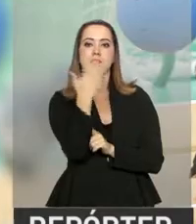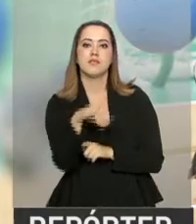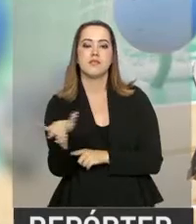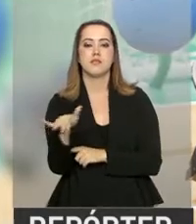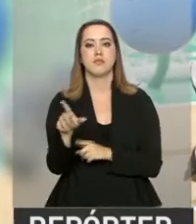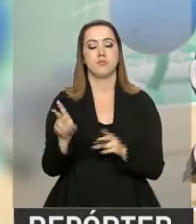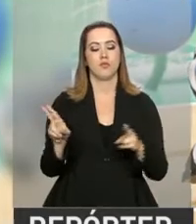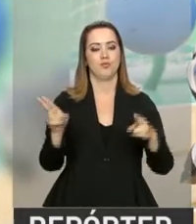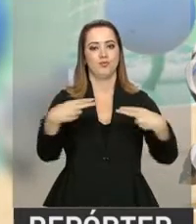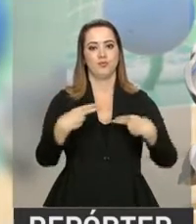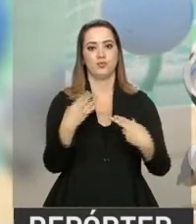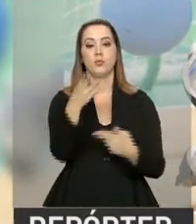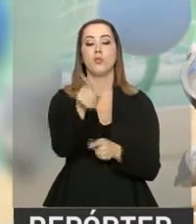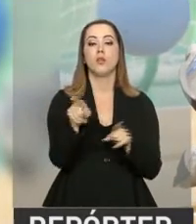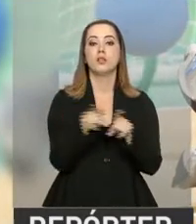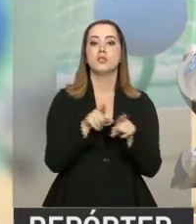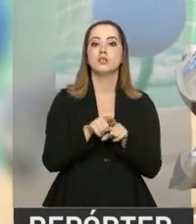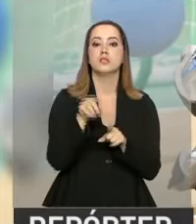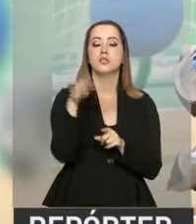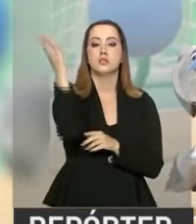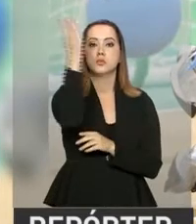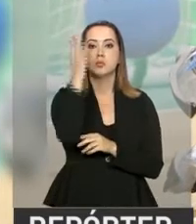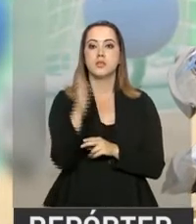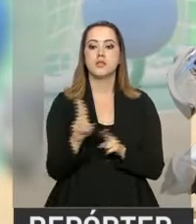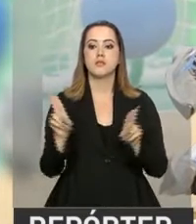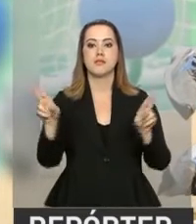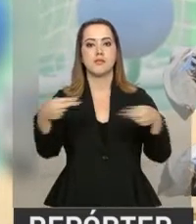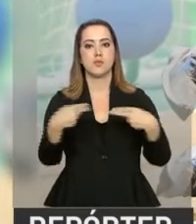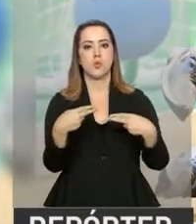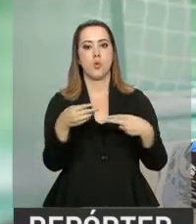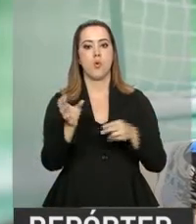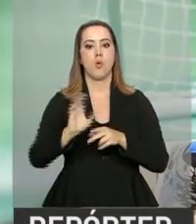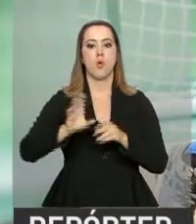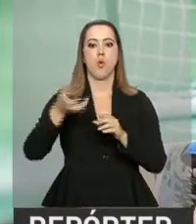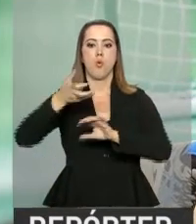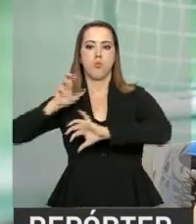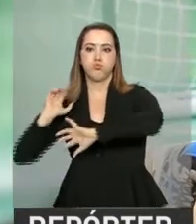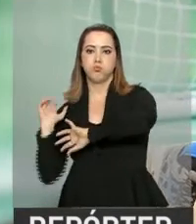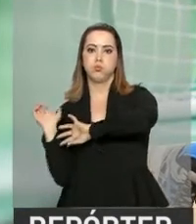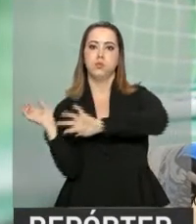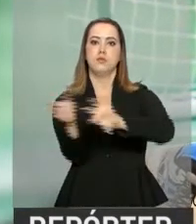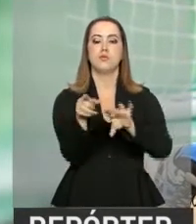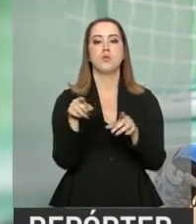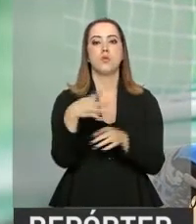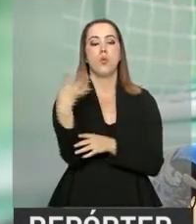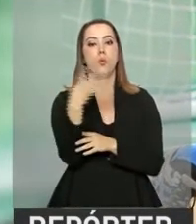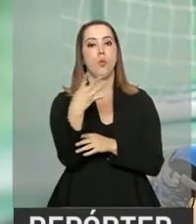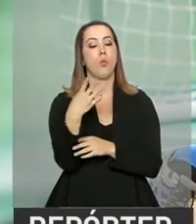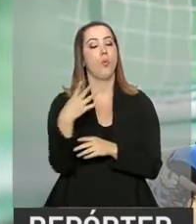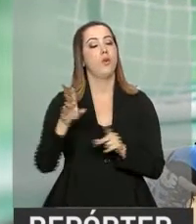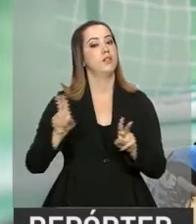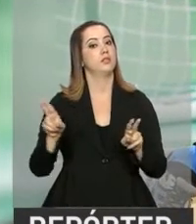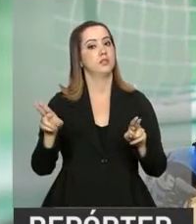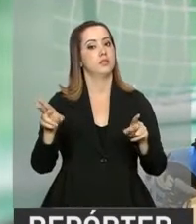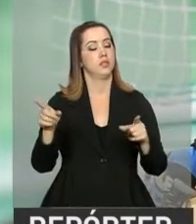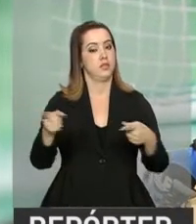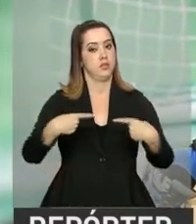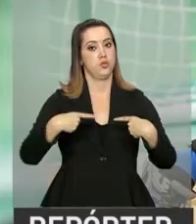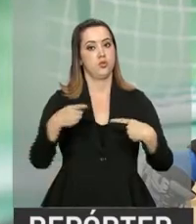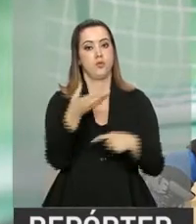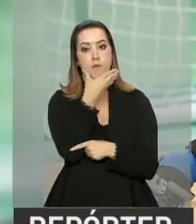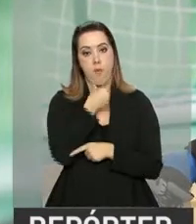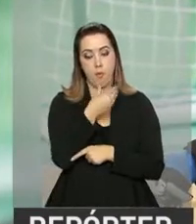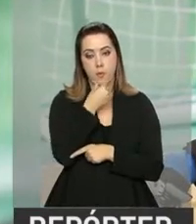semifinais. Outro Brasil-Estados Unidos agora na semifinal do goalball. Pelas quartas de final do torneio masculino, os